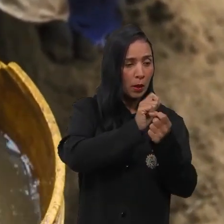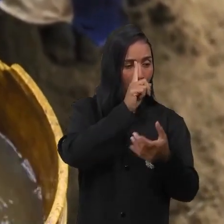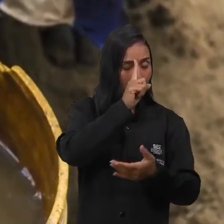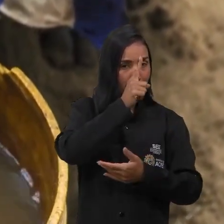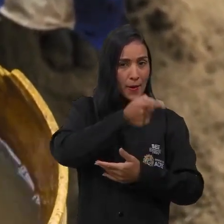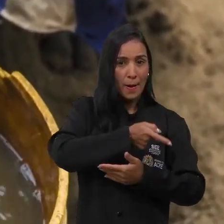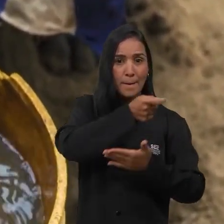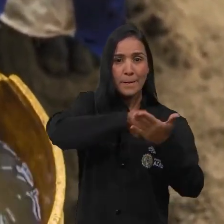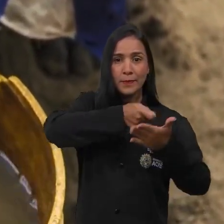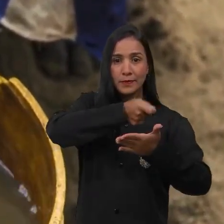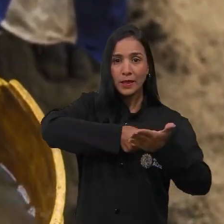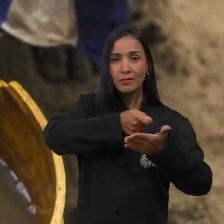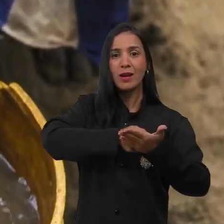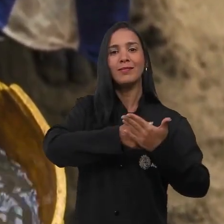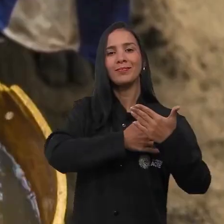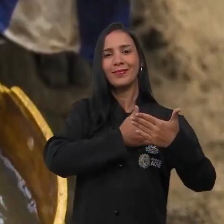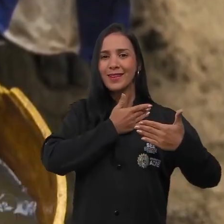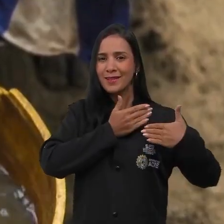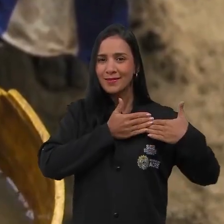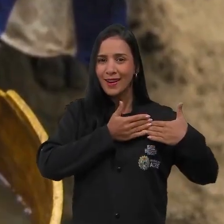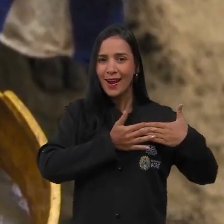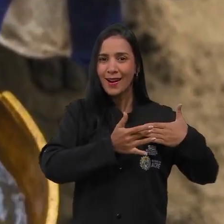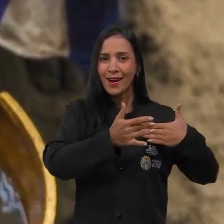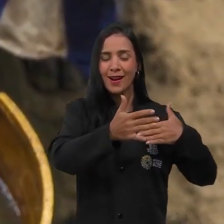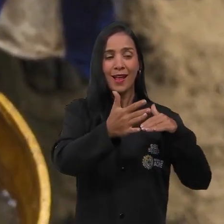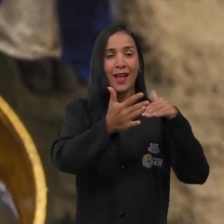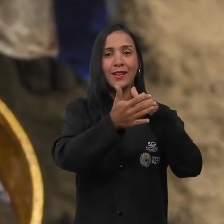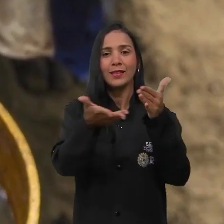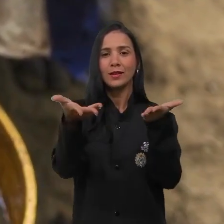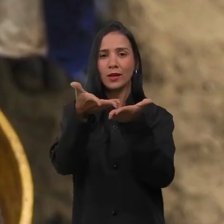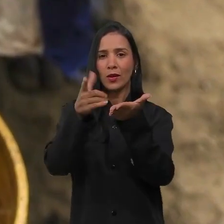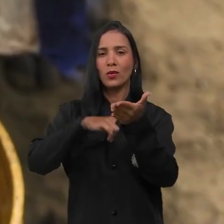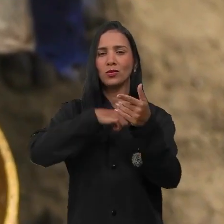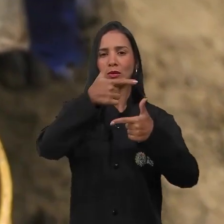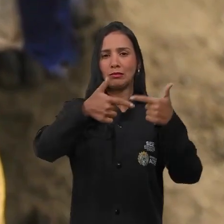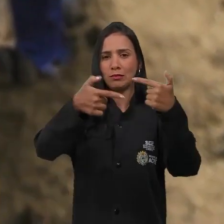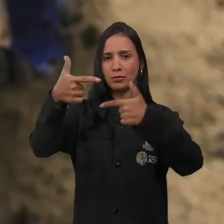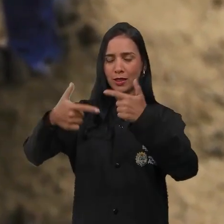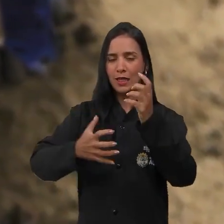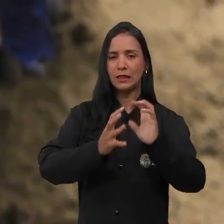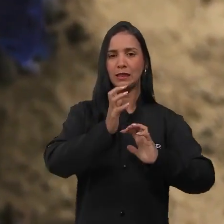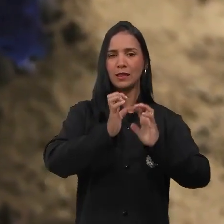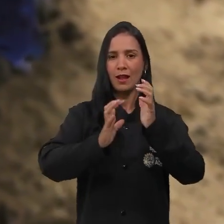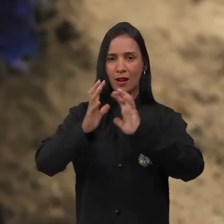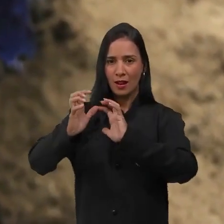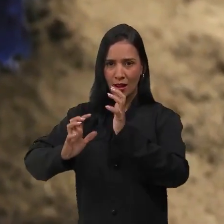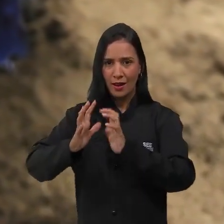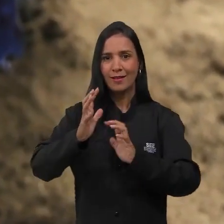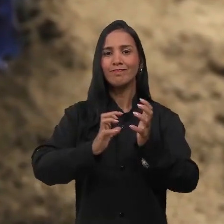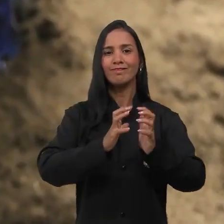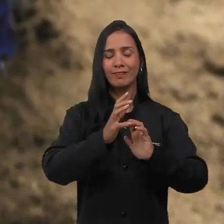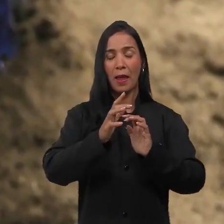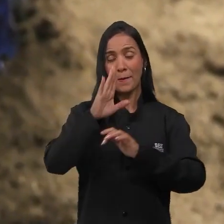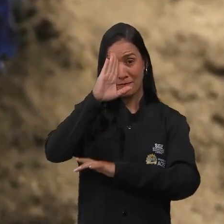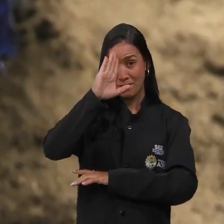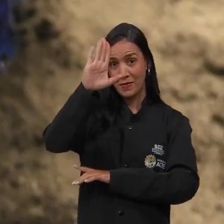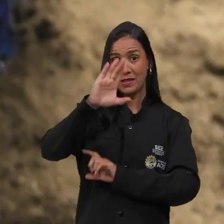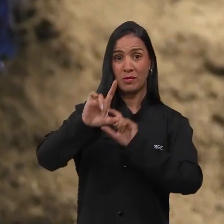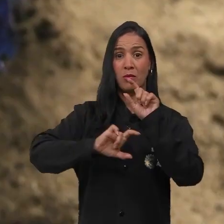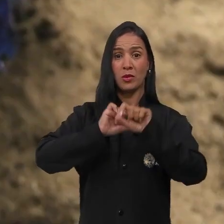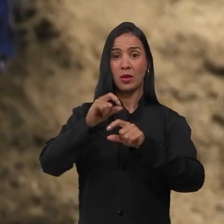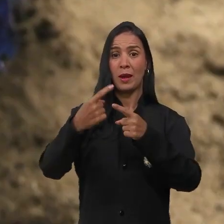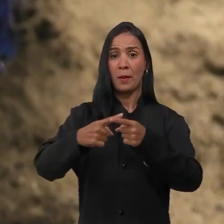dominação persistem até hoje nas diversas guerras civis, causadas aí principalmente